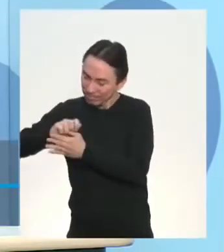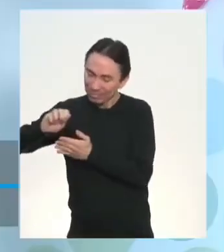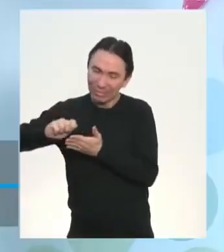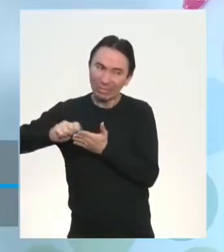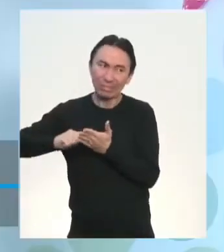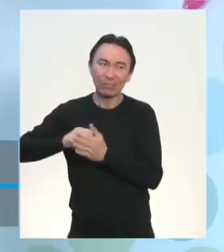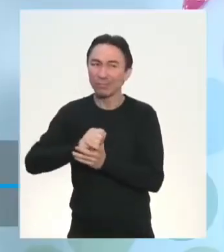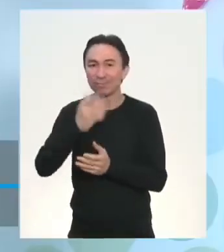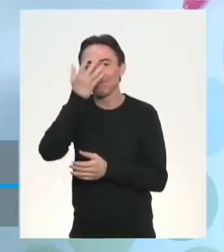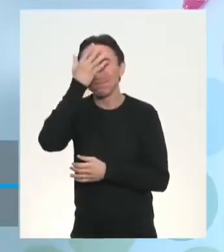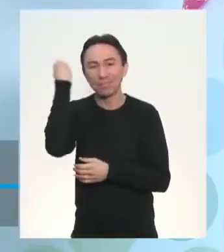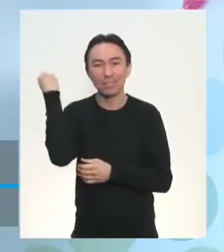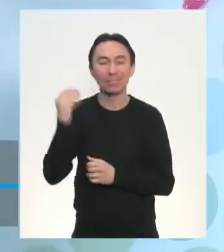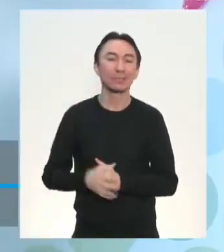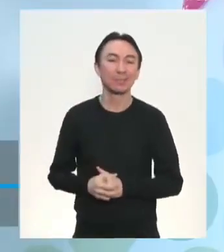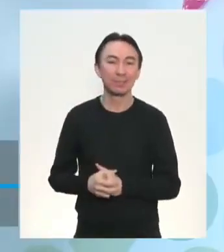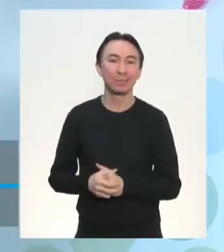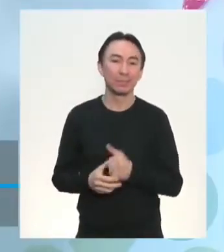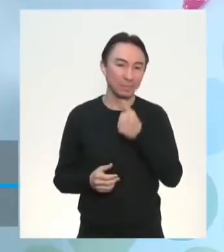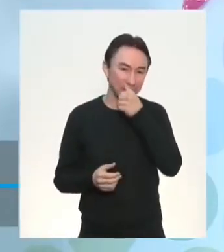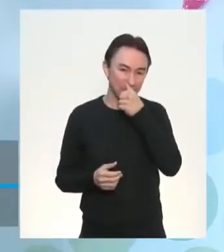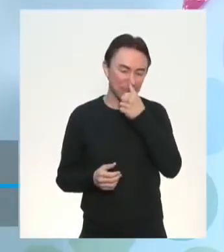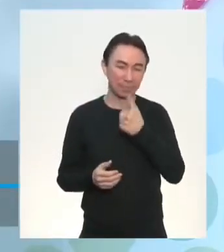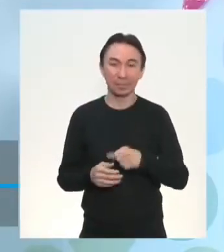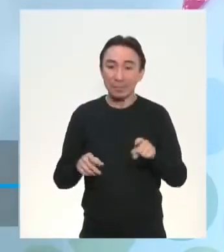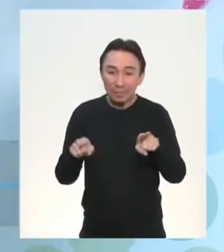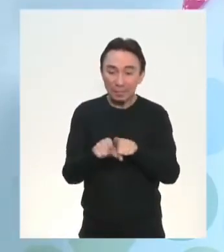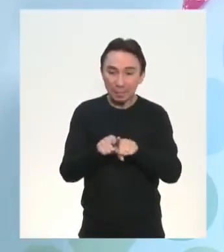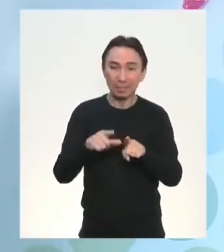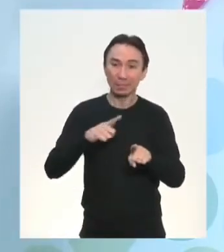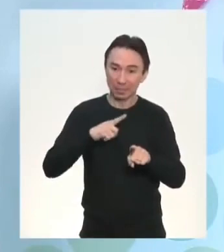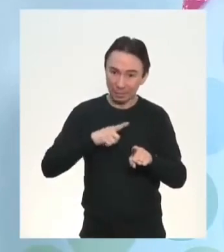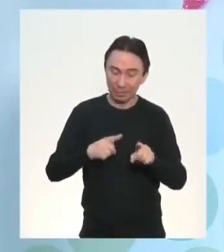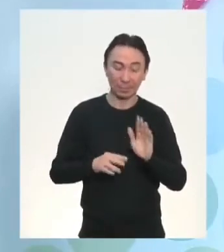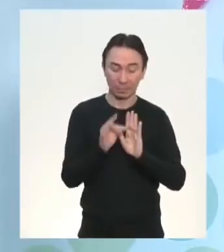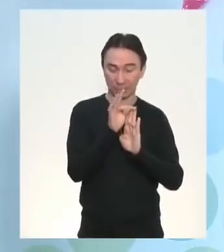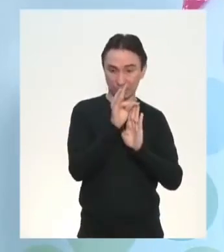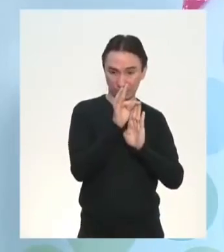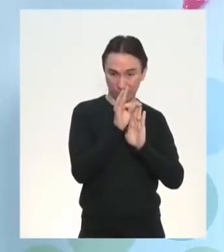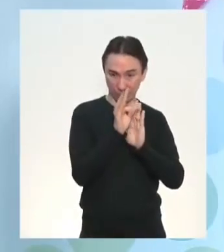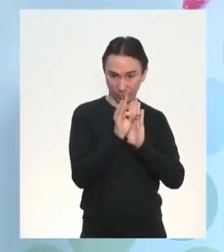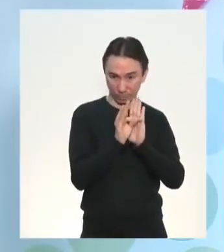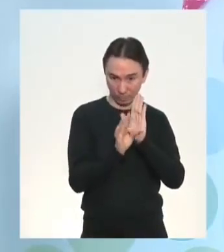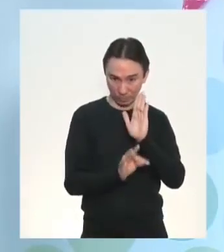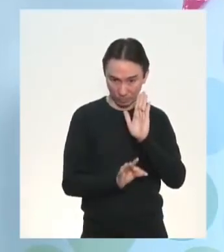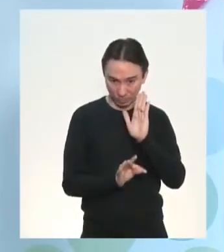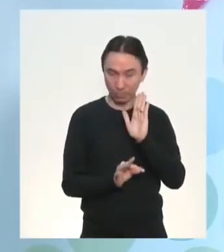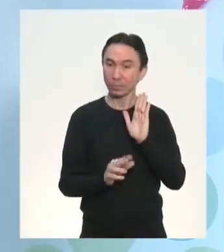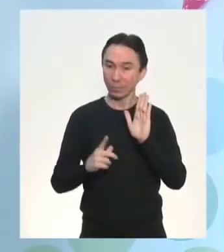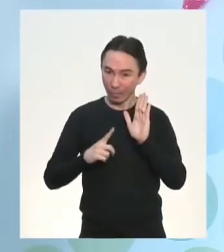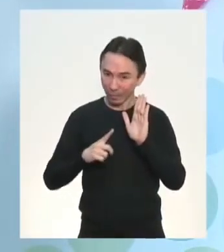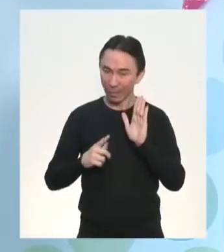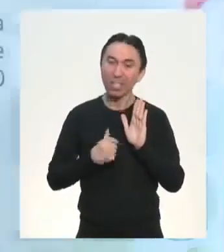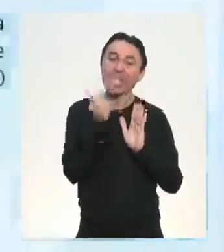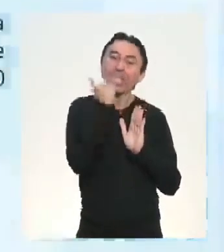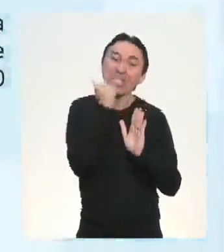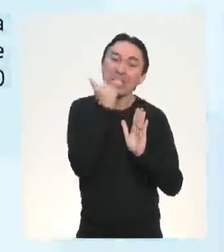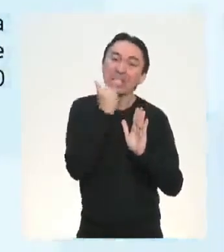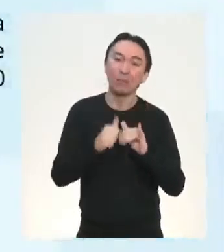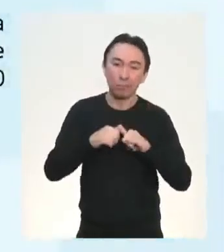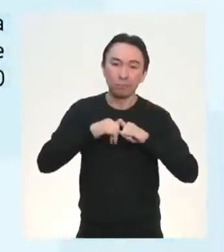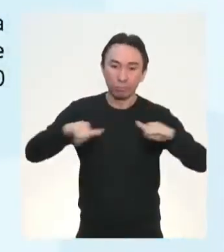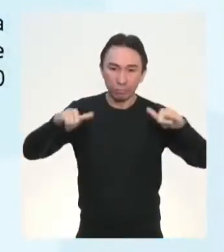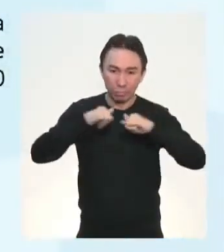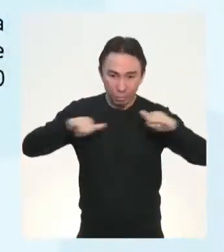Show. Aí temos, então, um trechinho do texto que nós estamos lendo aí, desse artigo de divulgação científica. Vamos fazer a